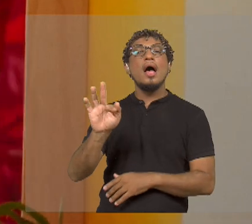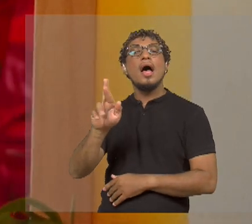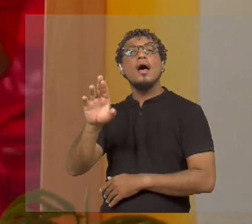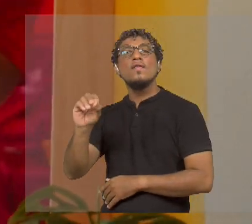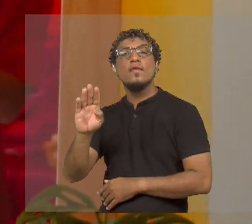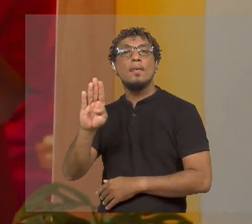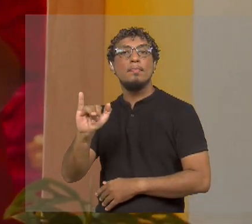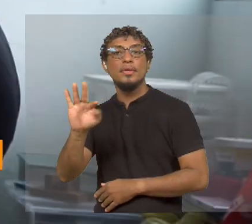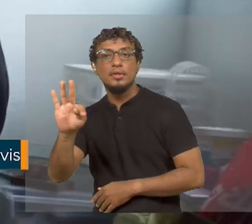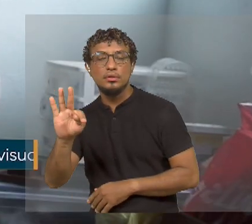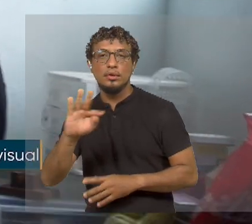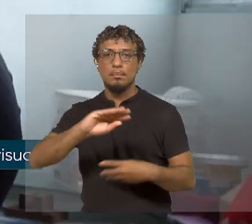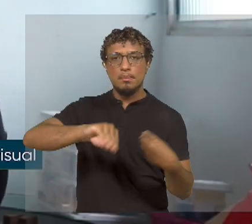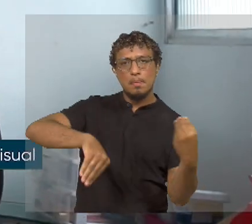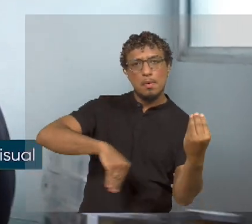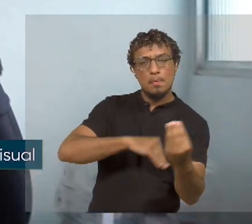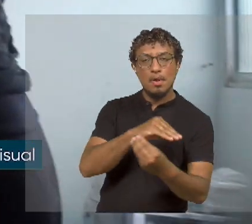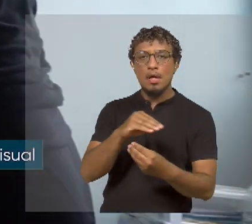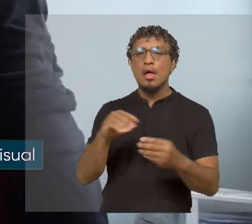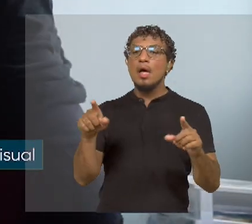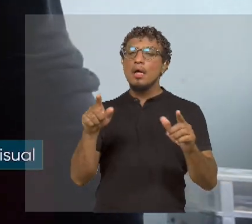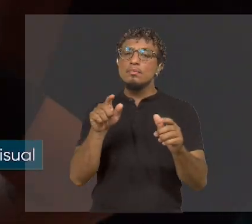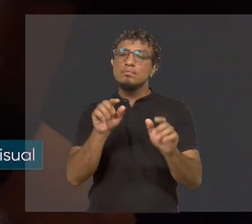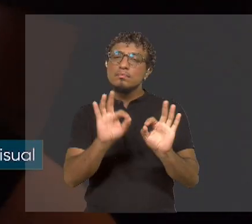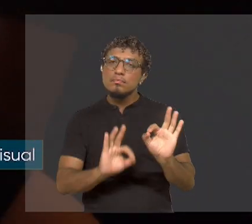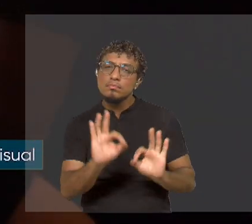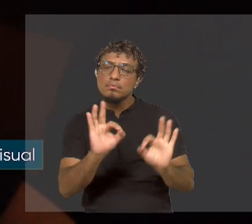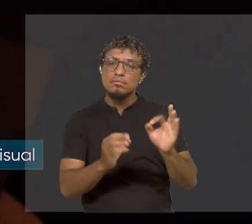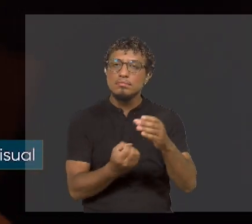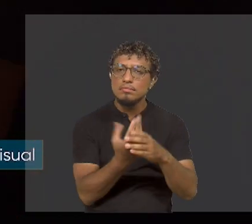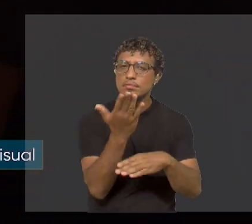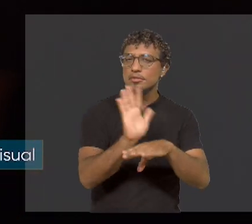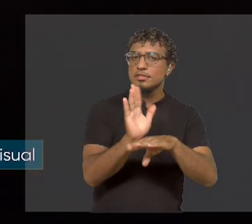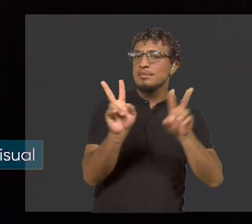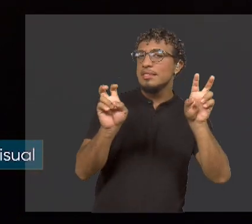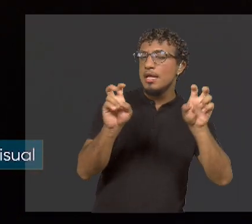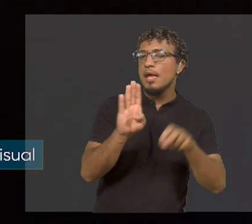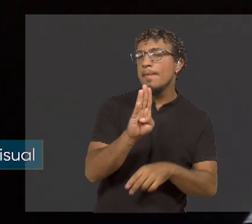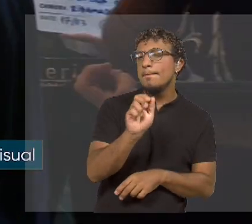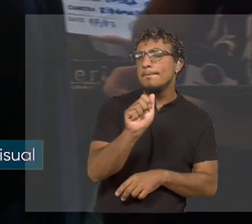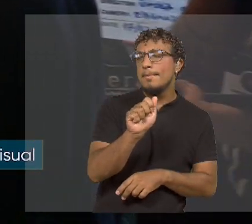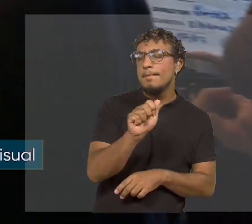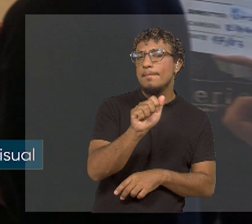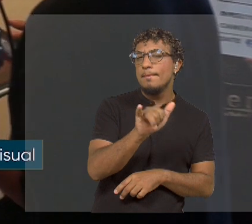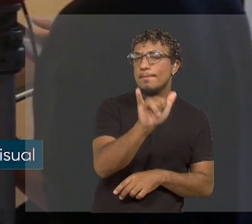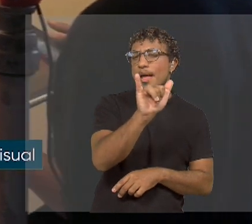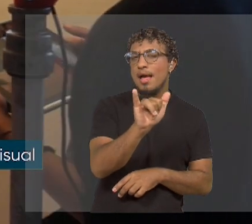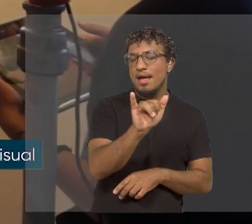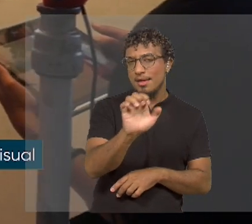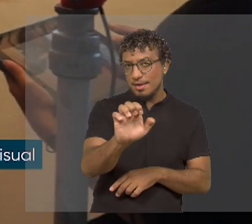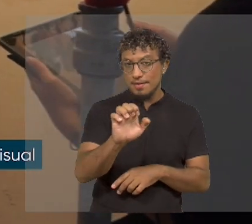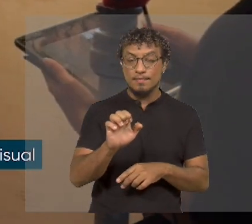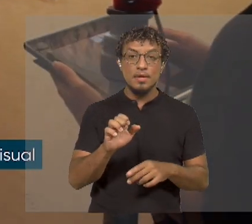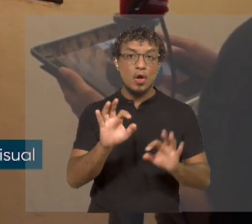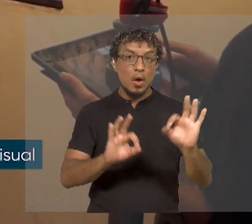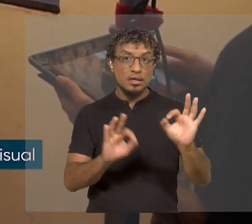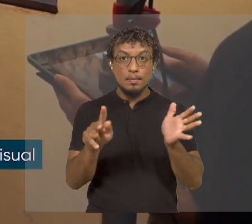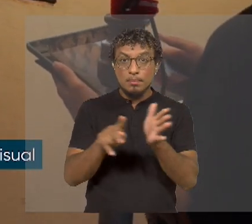videoclipe musical Bai, produzido e gravado por alunos da Escola de Cinema do Maranhão.